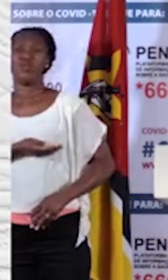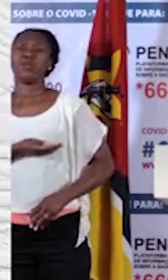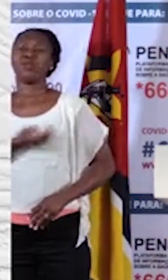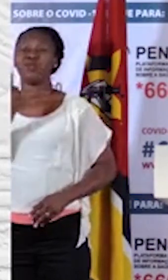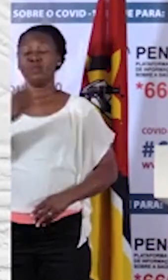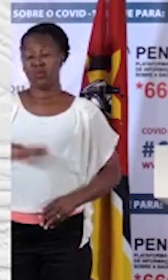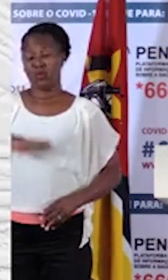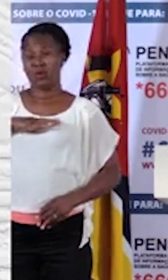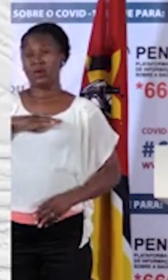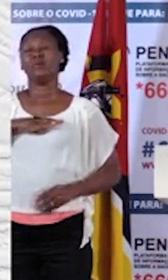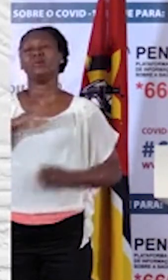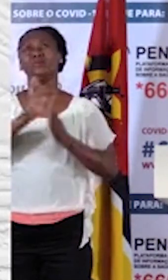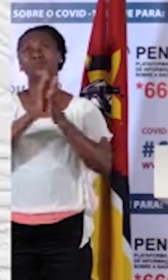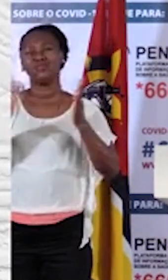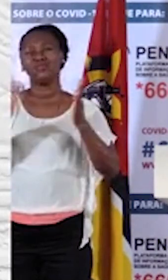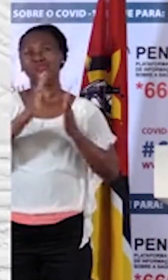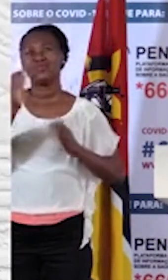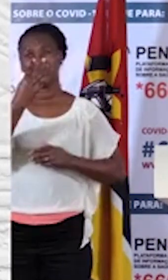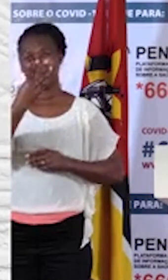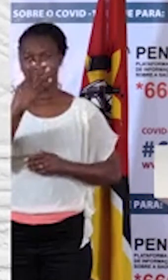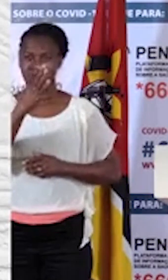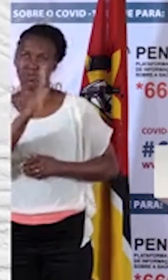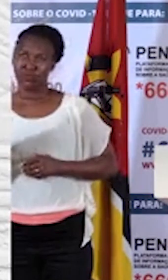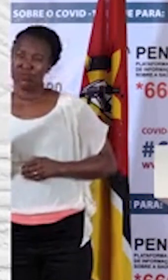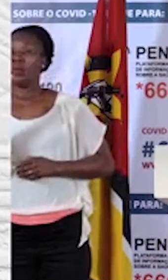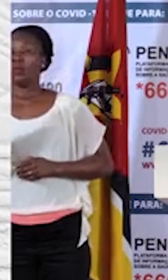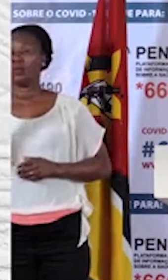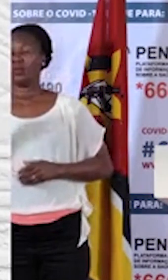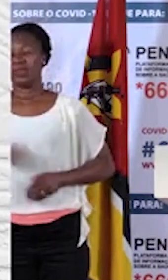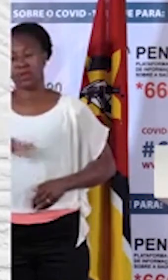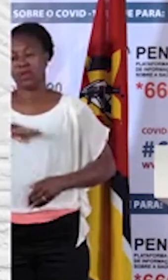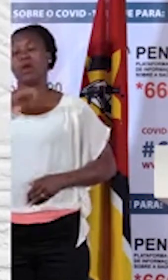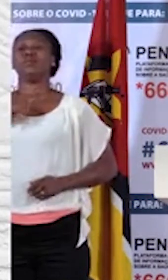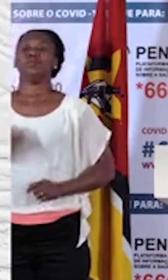etária dos 35 a 44 anos de idade.